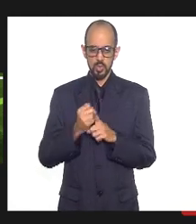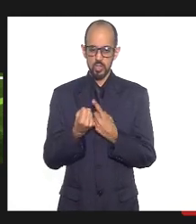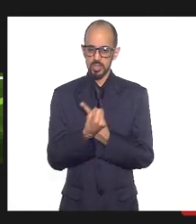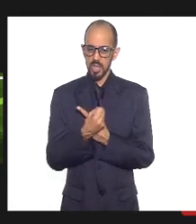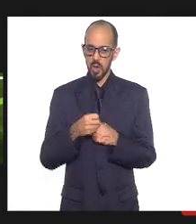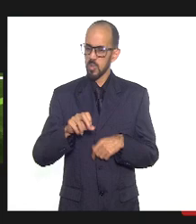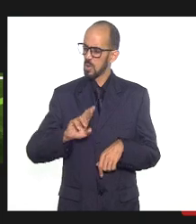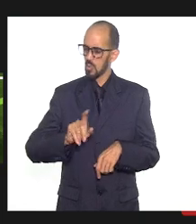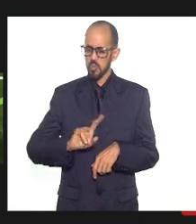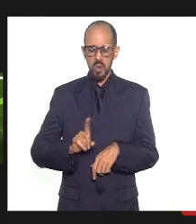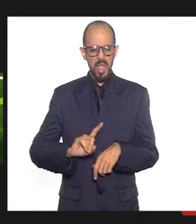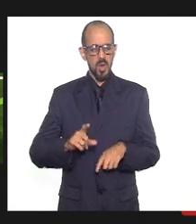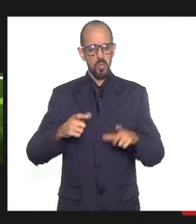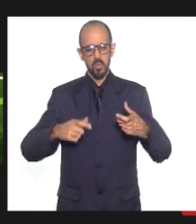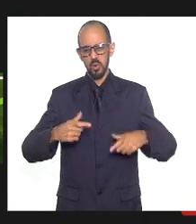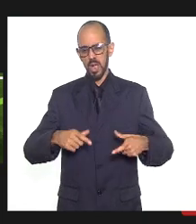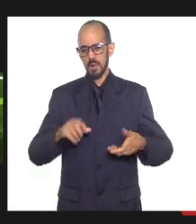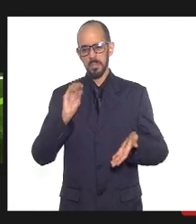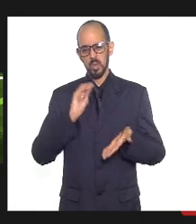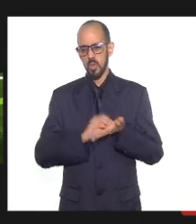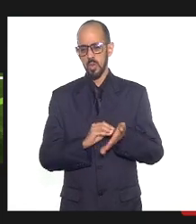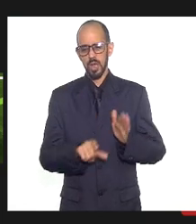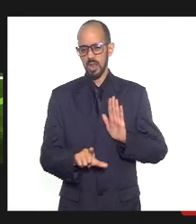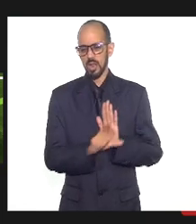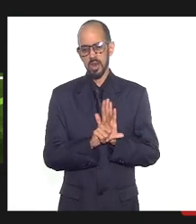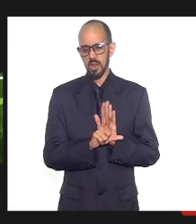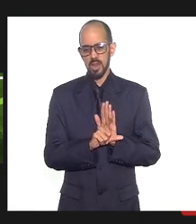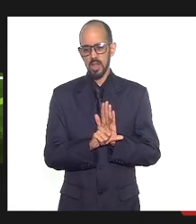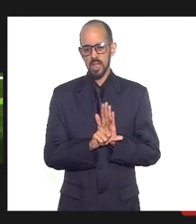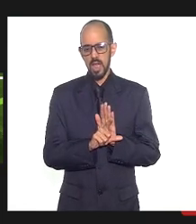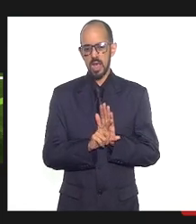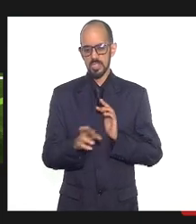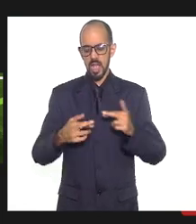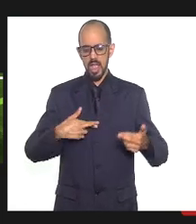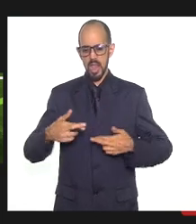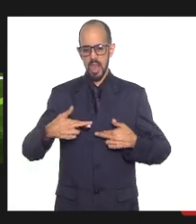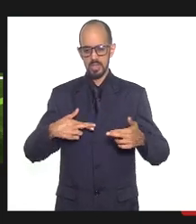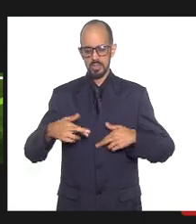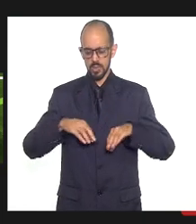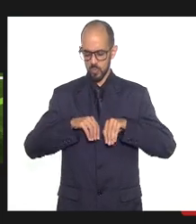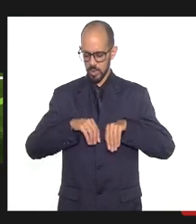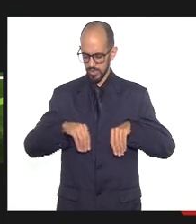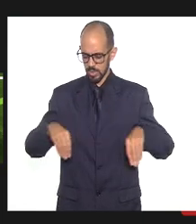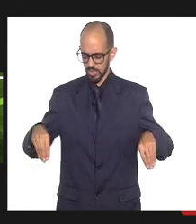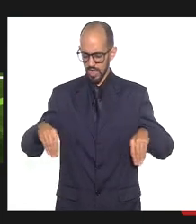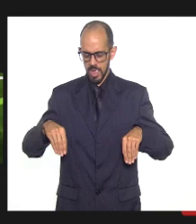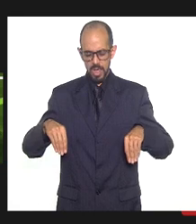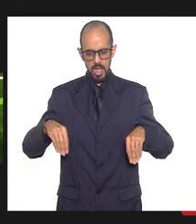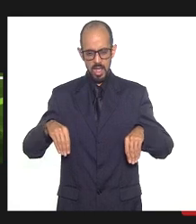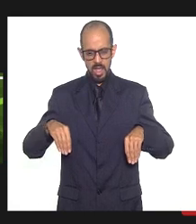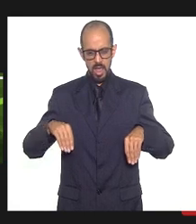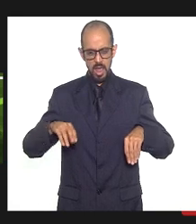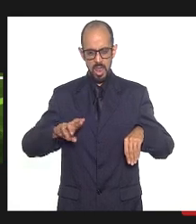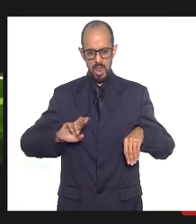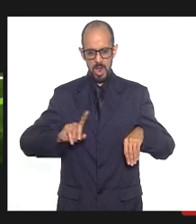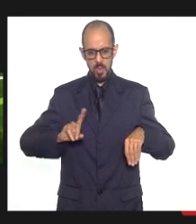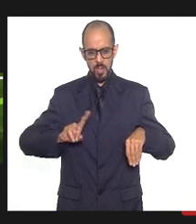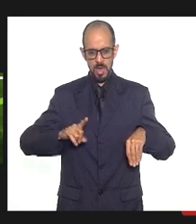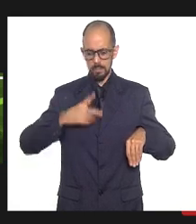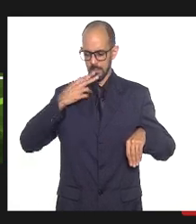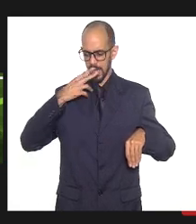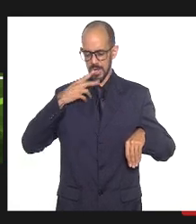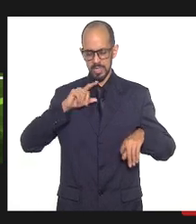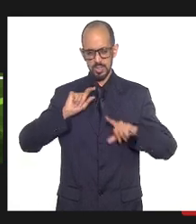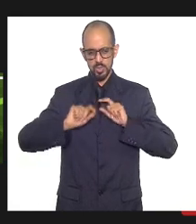tratar das comunidades tradicionais, cuja relação com a terra, com o território, não se parece com o